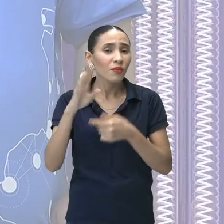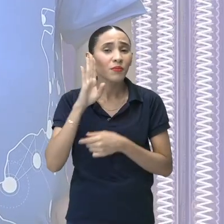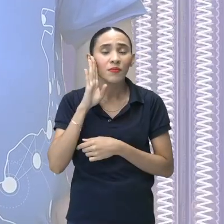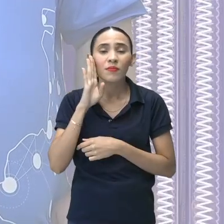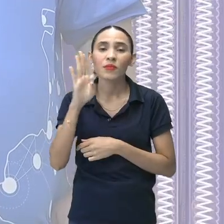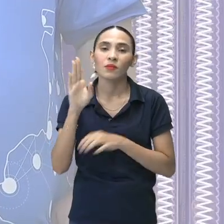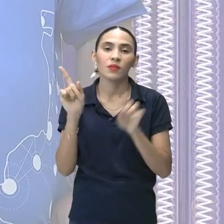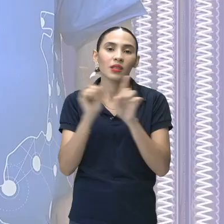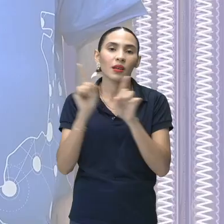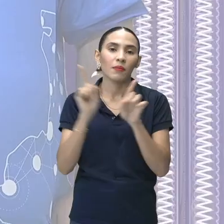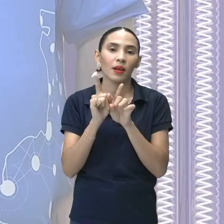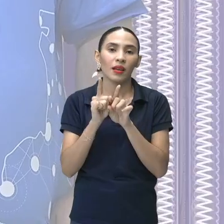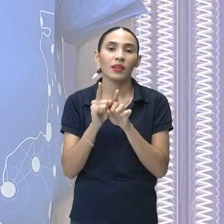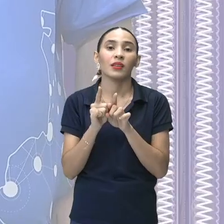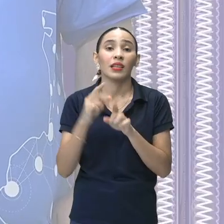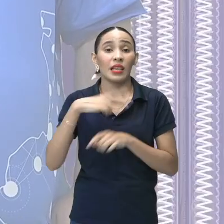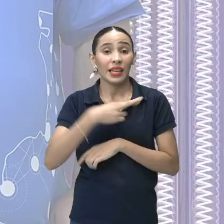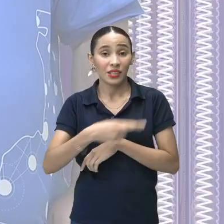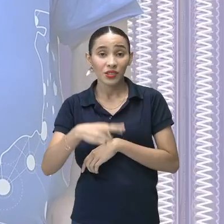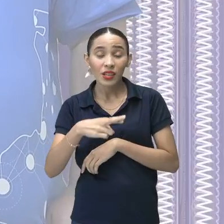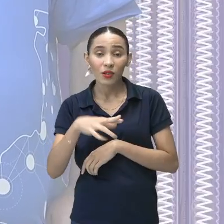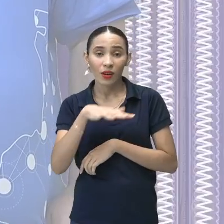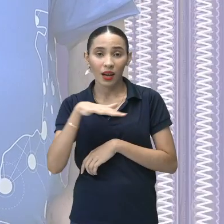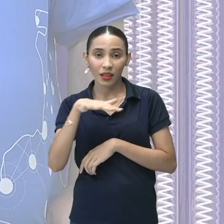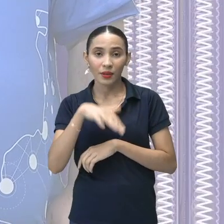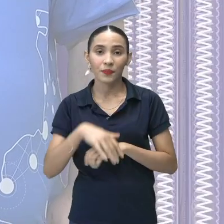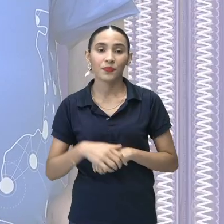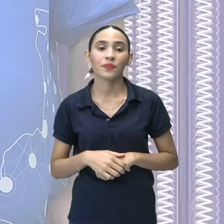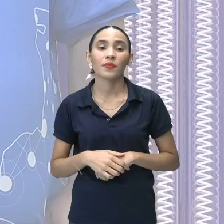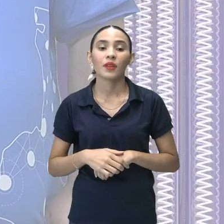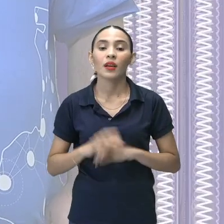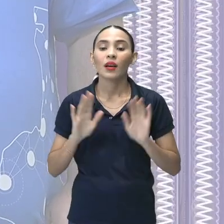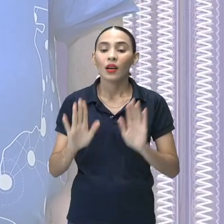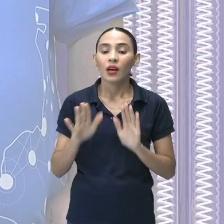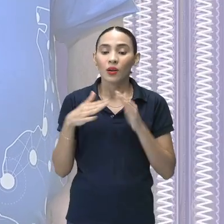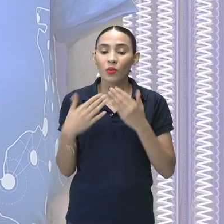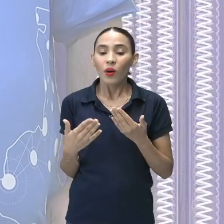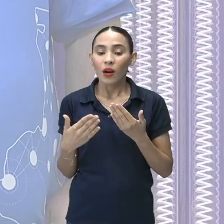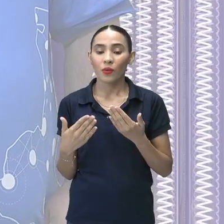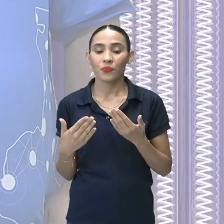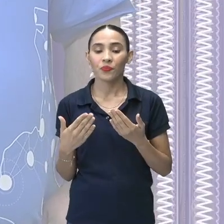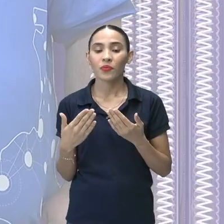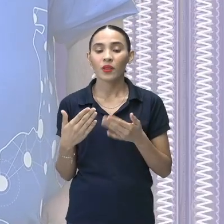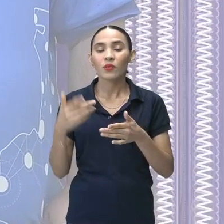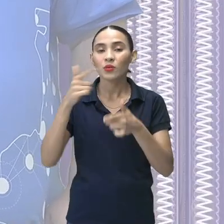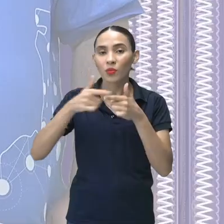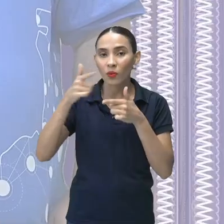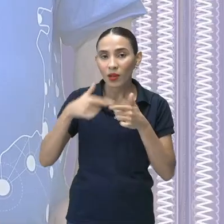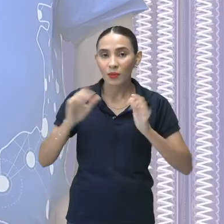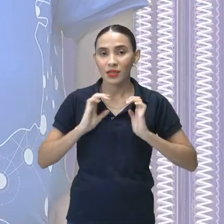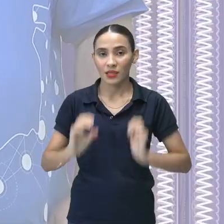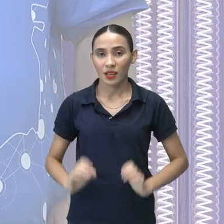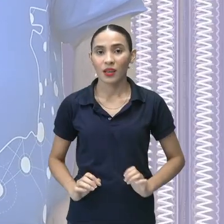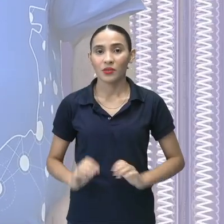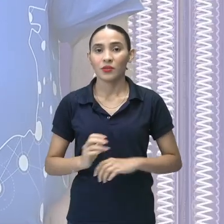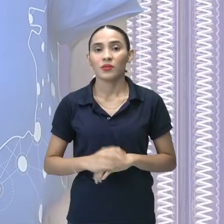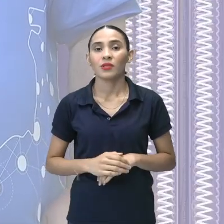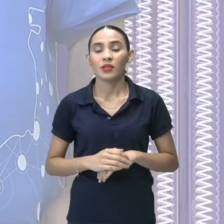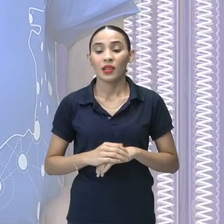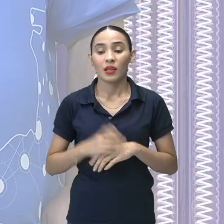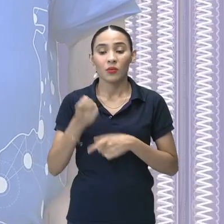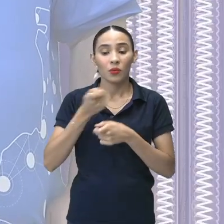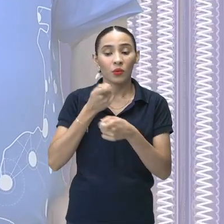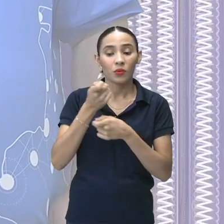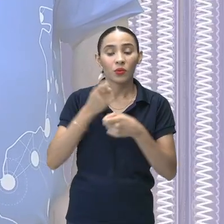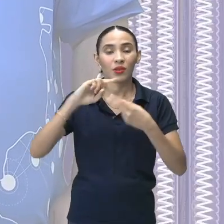da biotecnologia com os seres humanos? E mais, como é que a disseminação